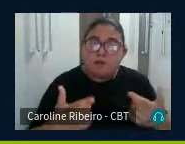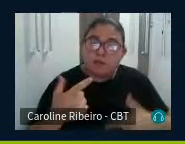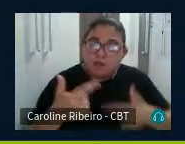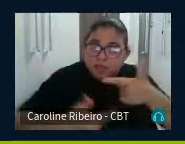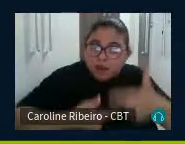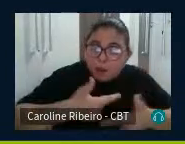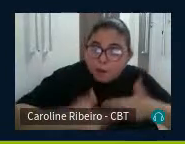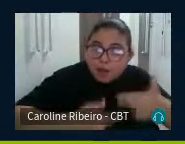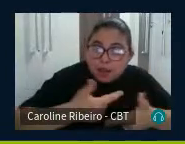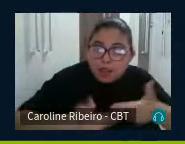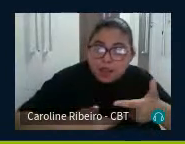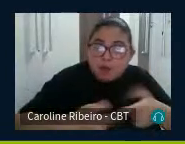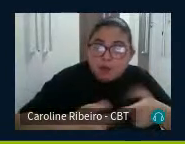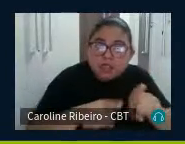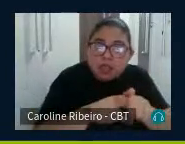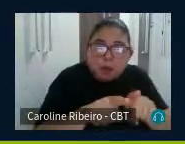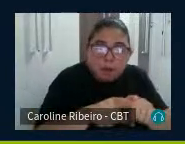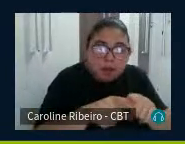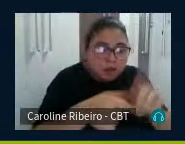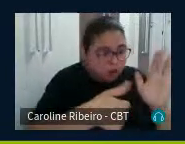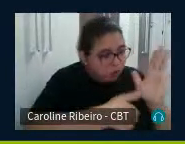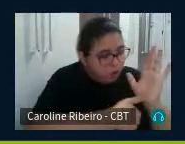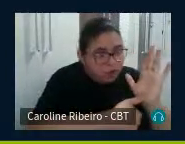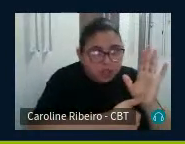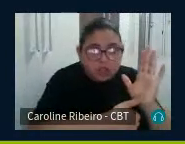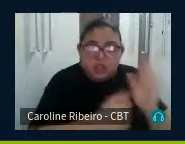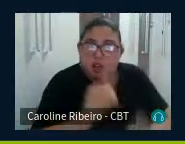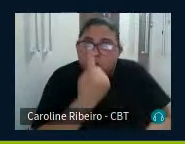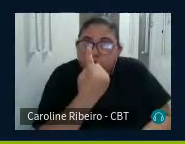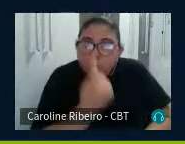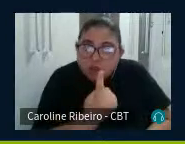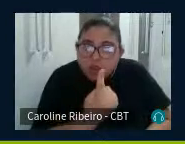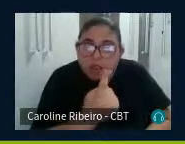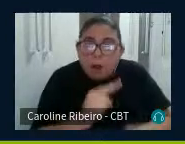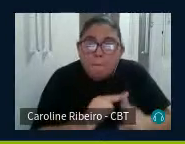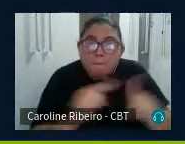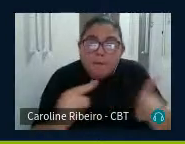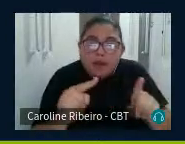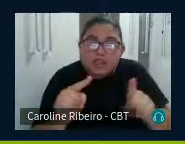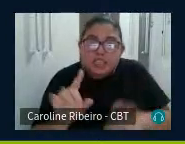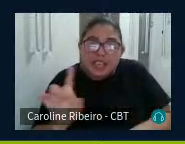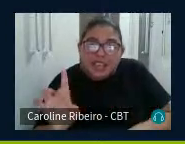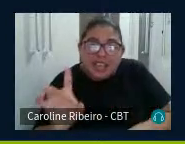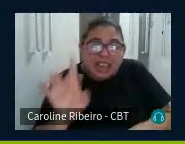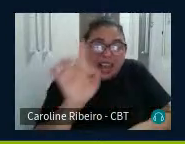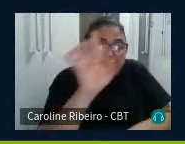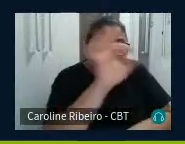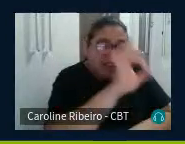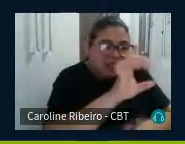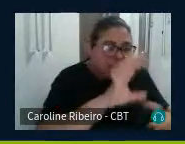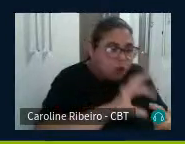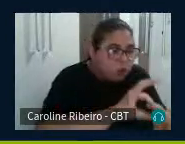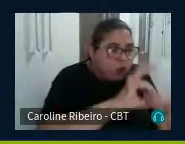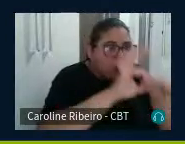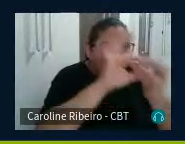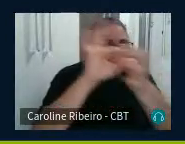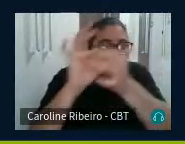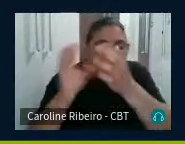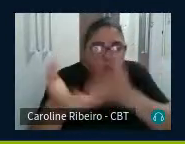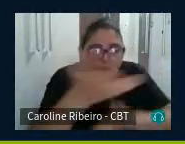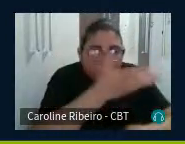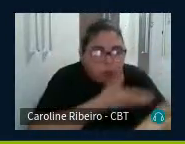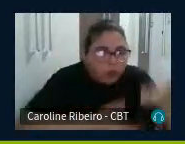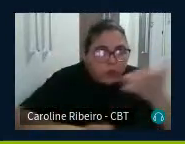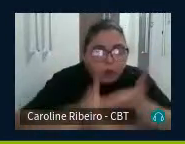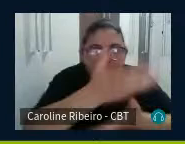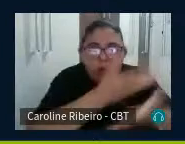digital única, juntos podemos nos fortalecer, trocar conhecimentos, interagir, buscar